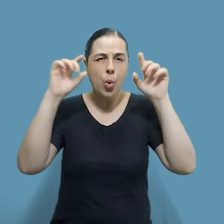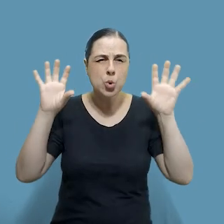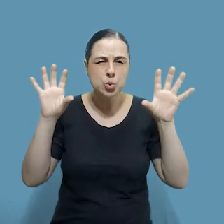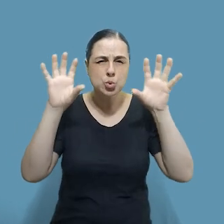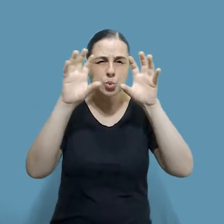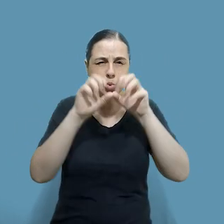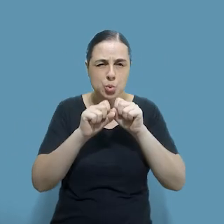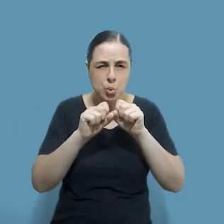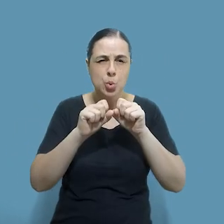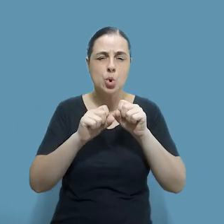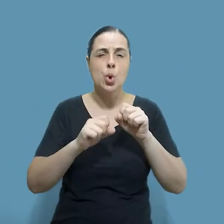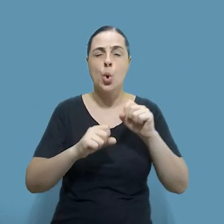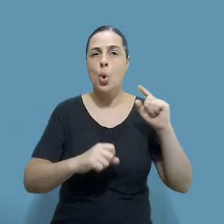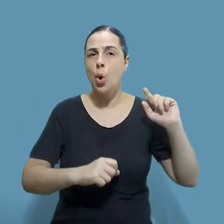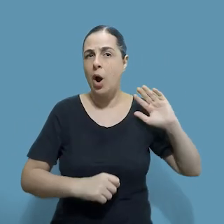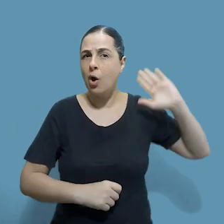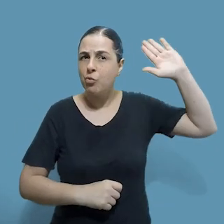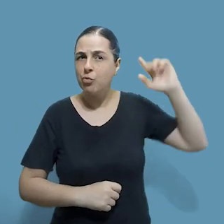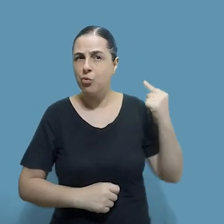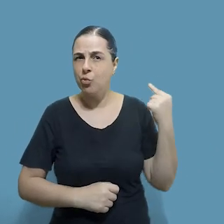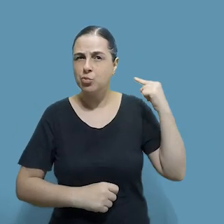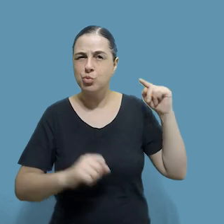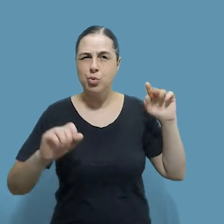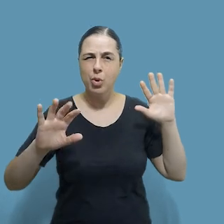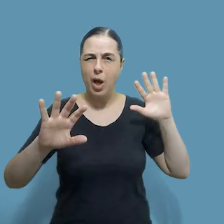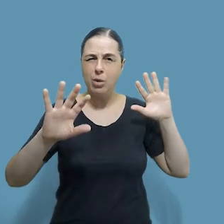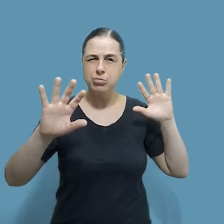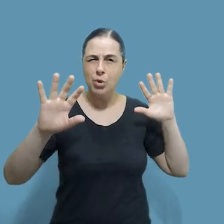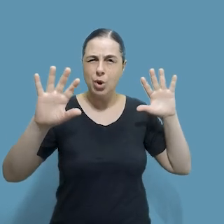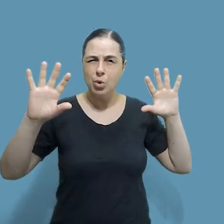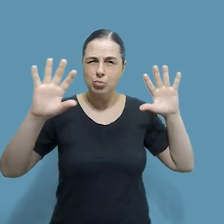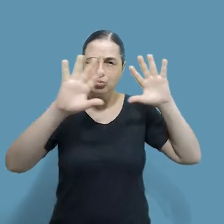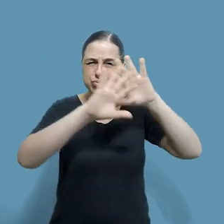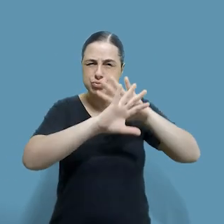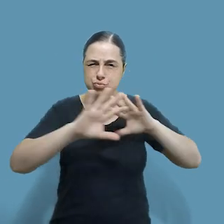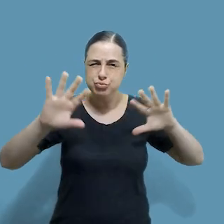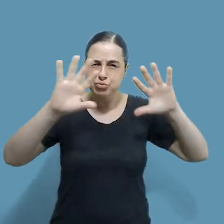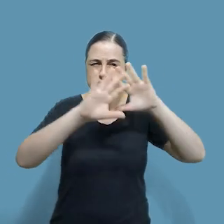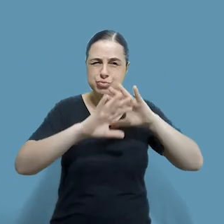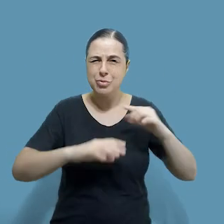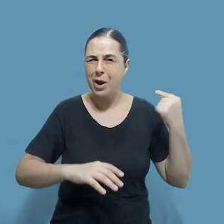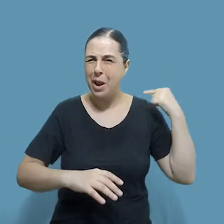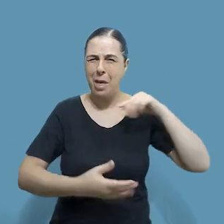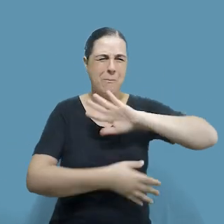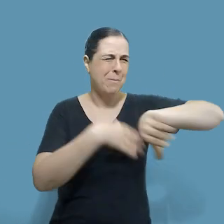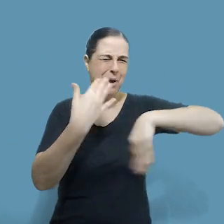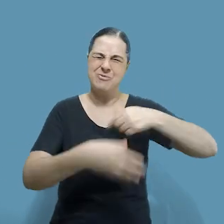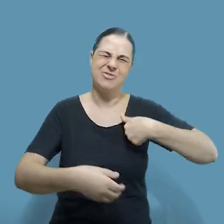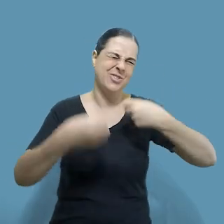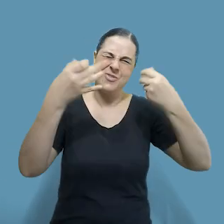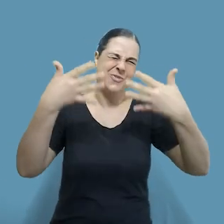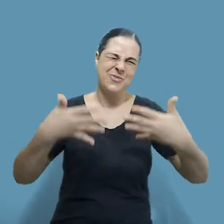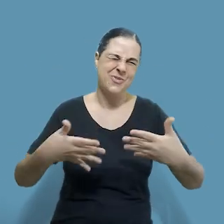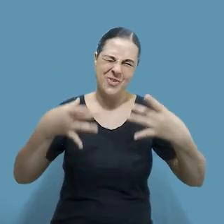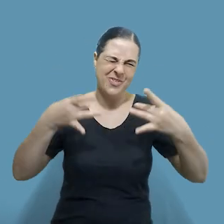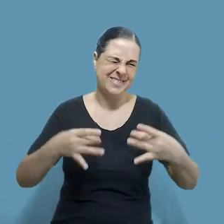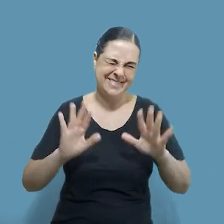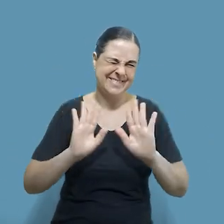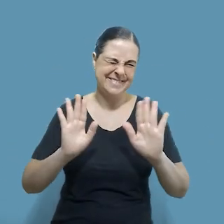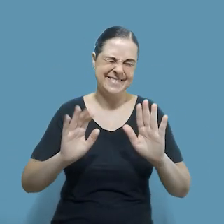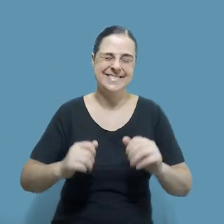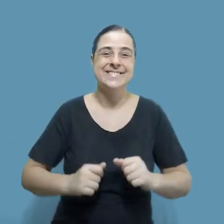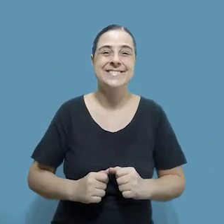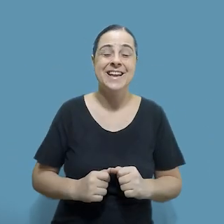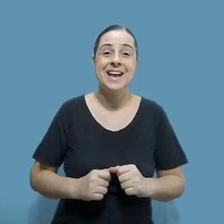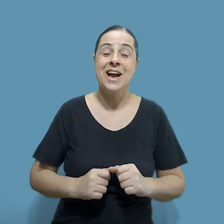E tô num fundo que tá fora de foco, cheio de bagunça aqui atrás, não vou descrever isso para vocês. E agora eu vou chamar